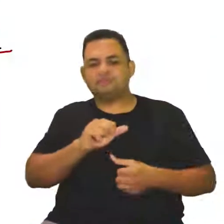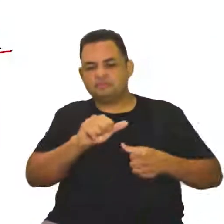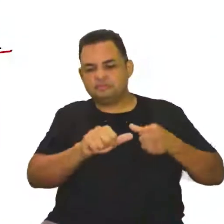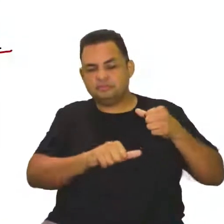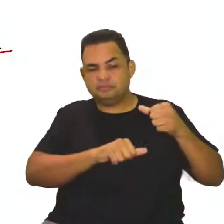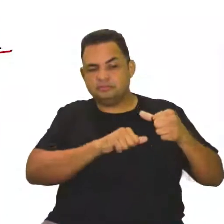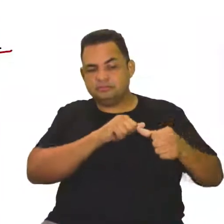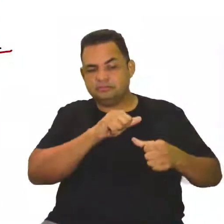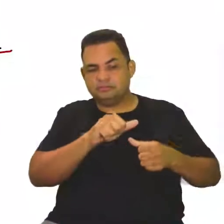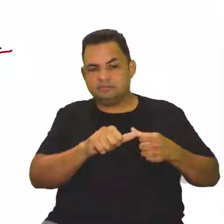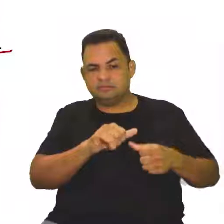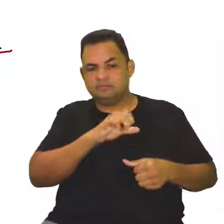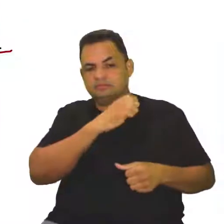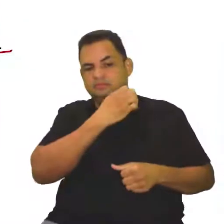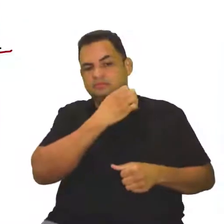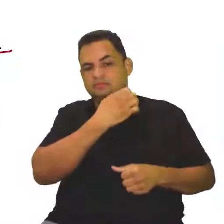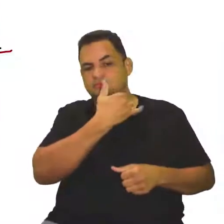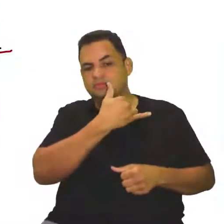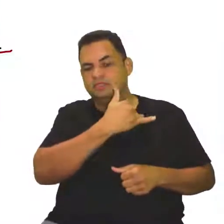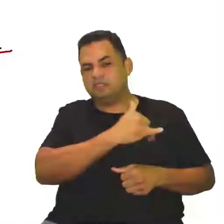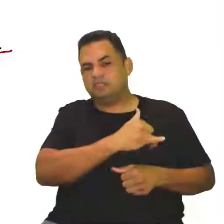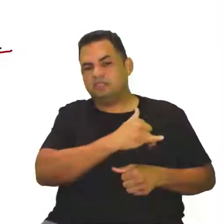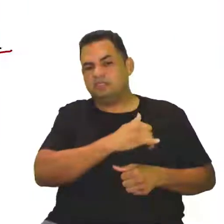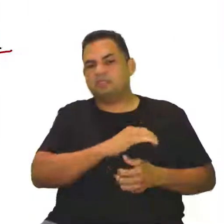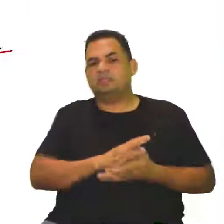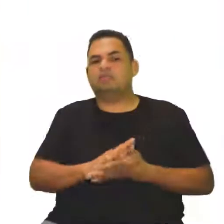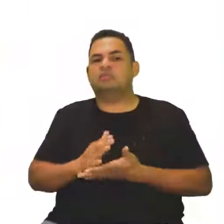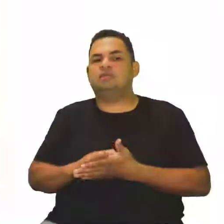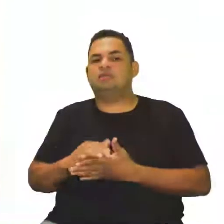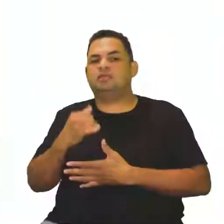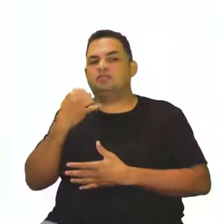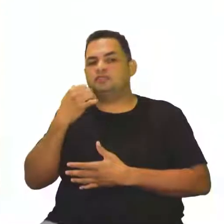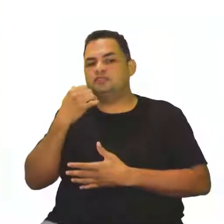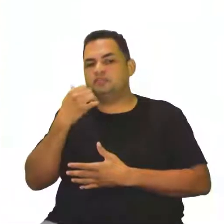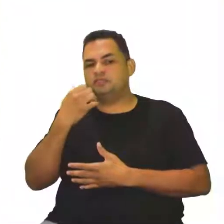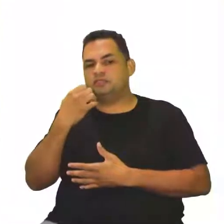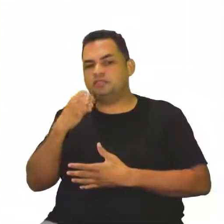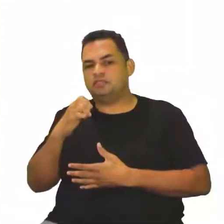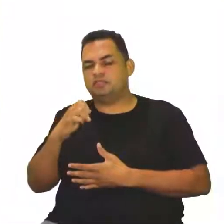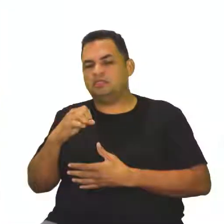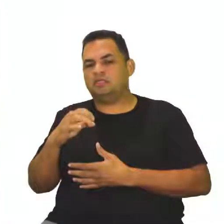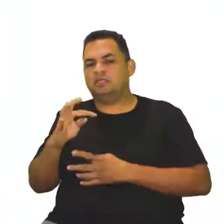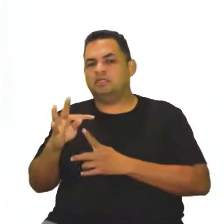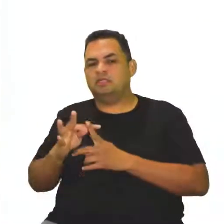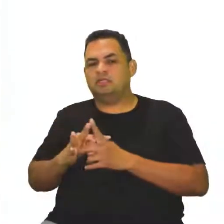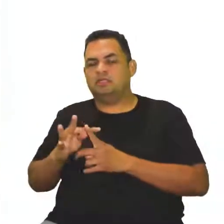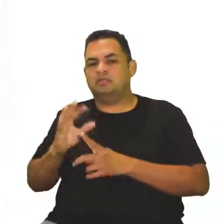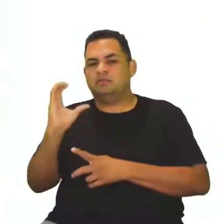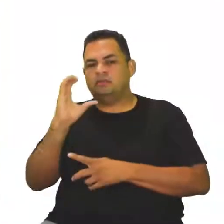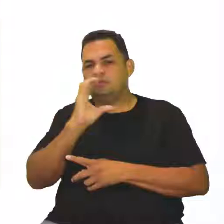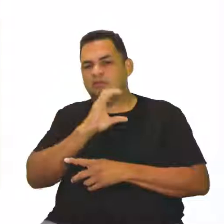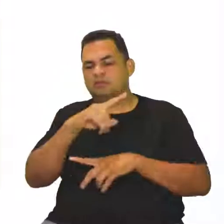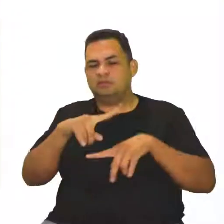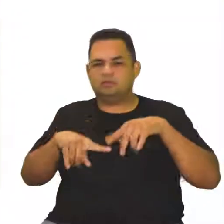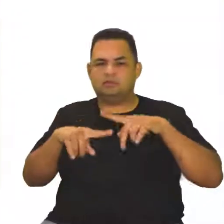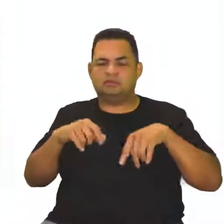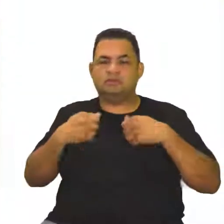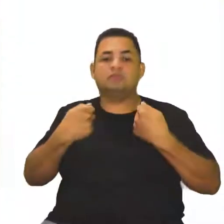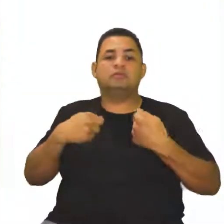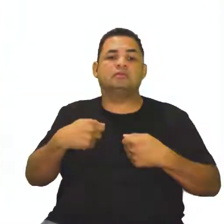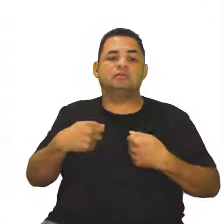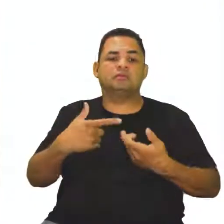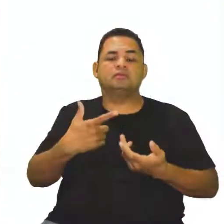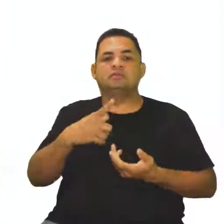da energia elétrica em energia térmica. E esses equipamentos aqui, é claro que você precisa